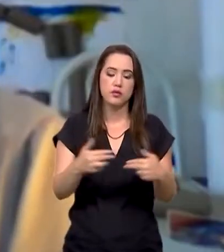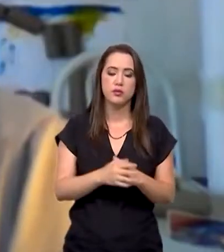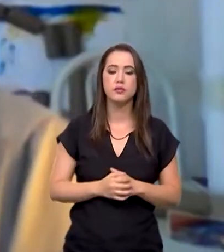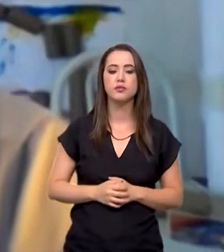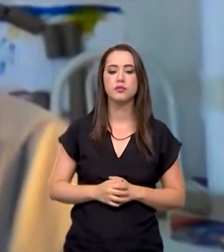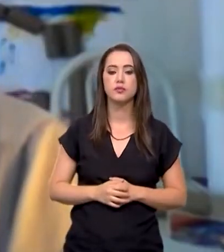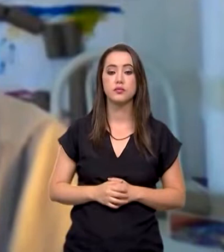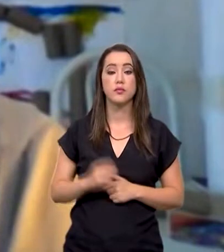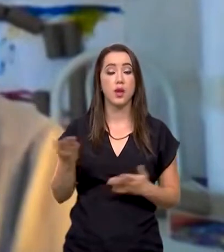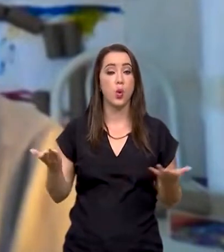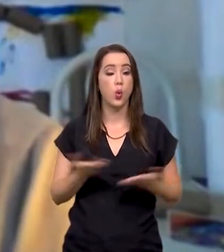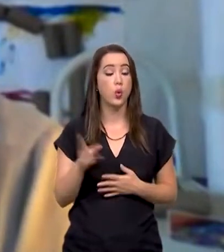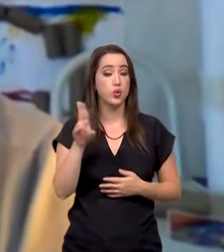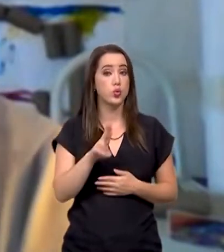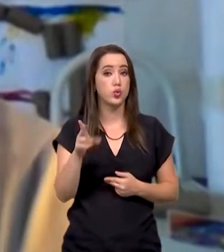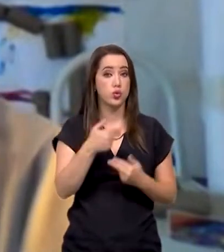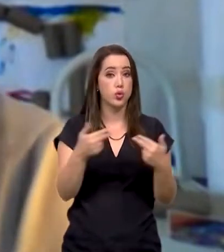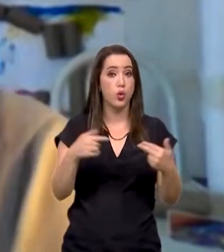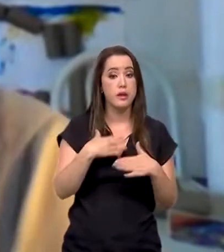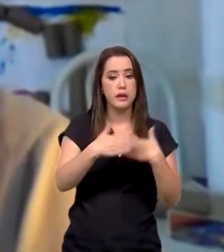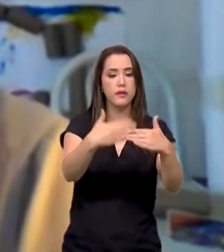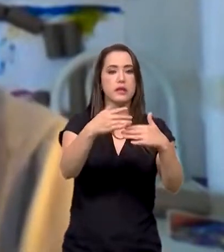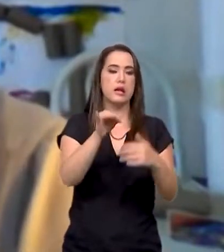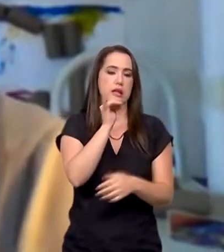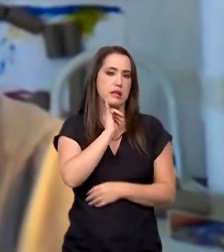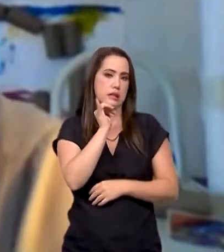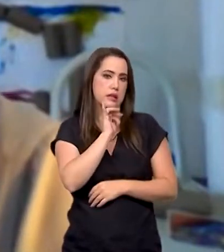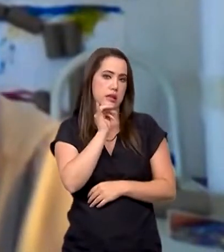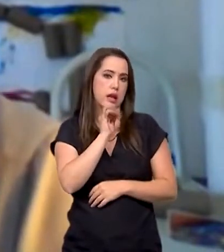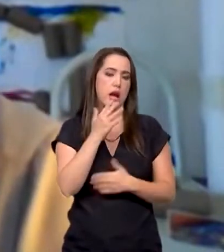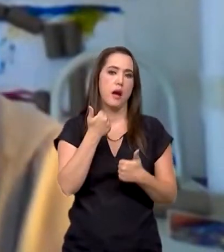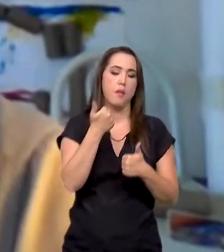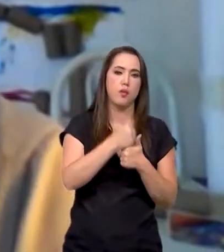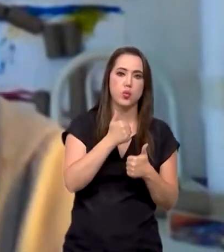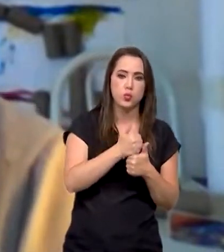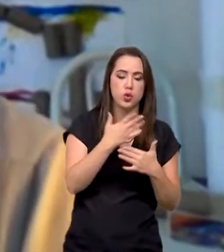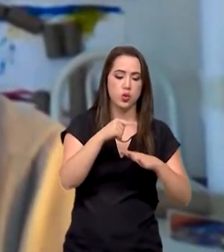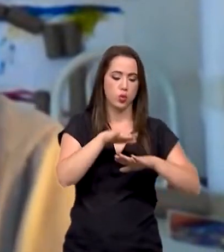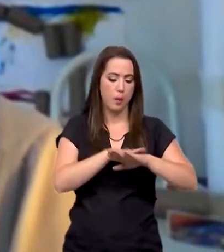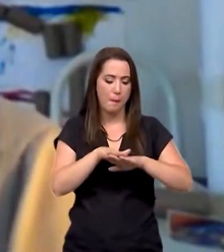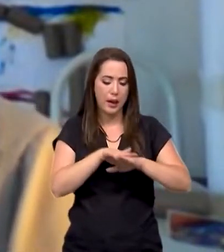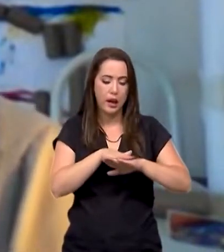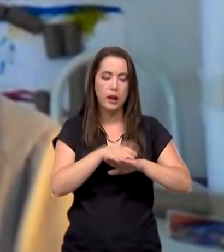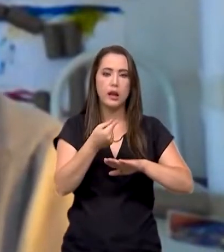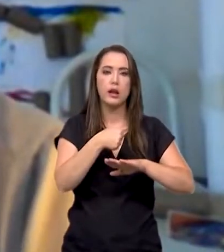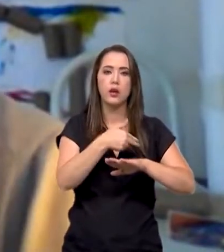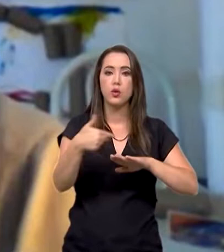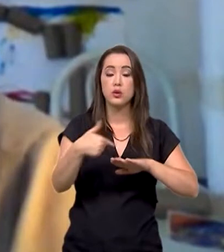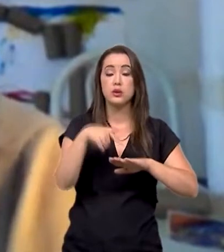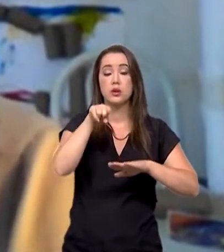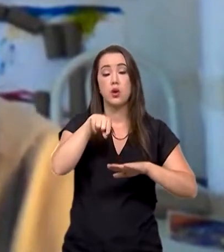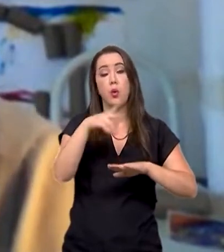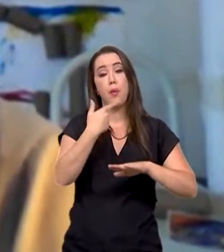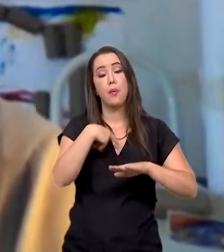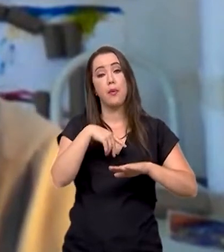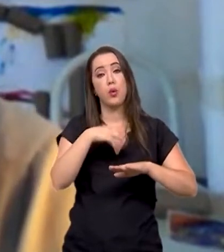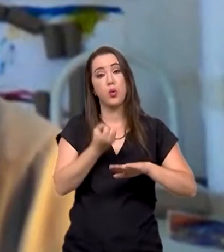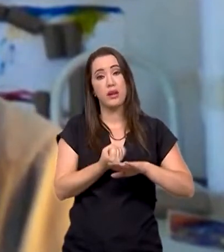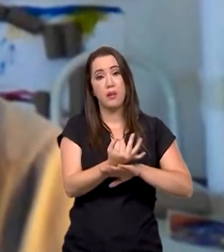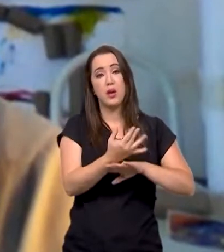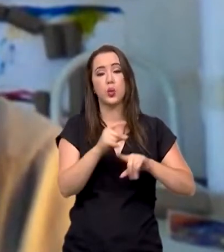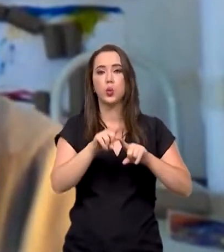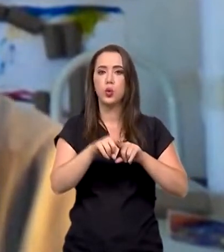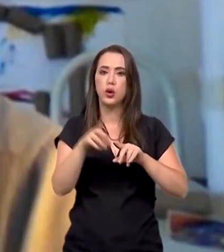de terapias avançadas, como por exemplo, substitutos cutâneos para queimaduras graves ou pré-diabéticos, ou outros tipos